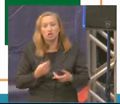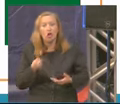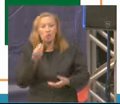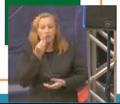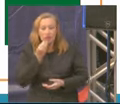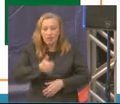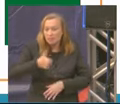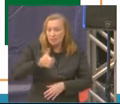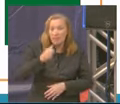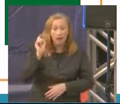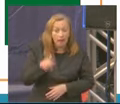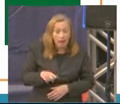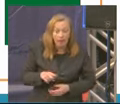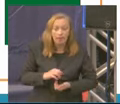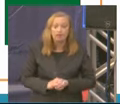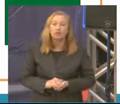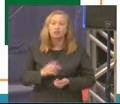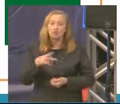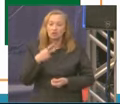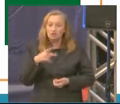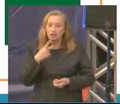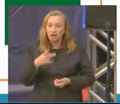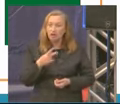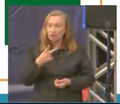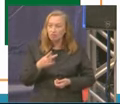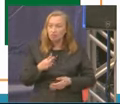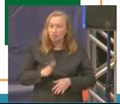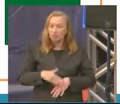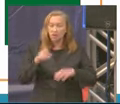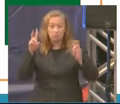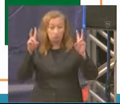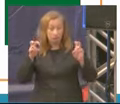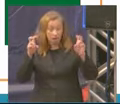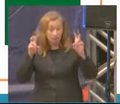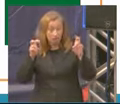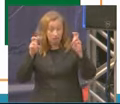oportunidade é o que a gente chama de nearshore. Mais um toque, por favor.